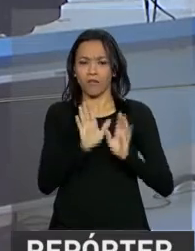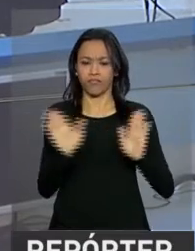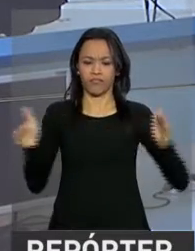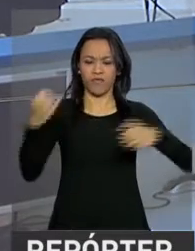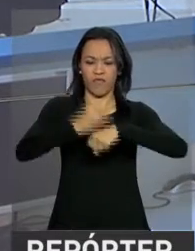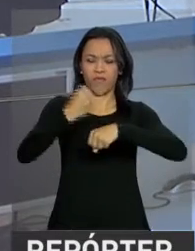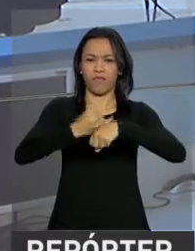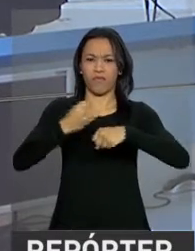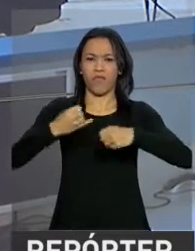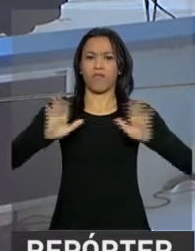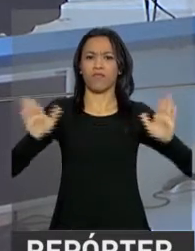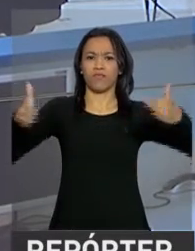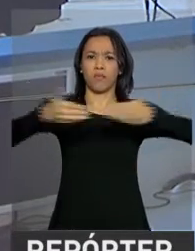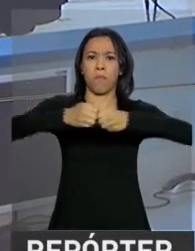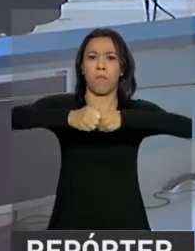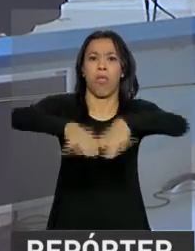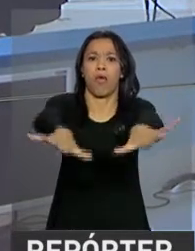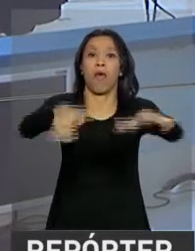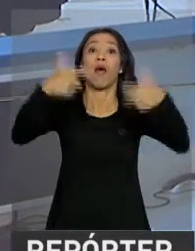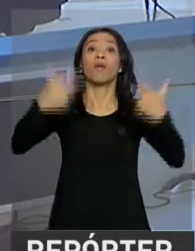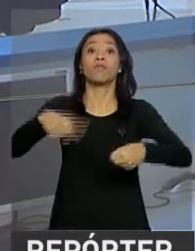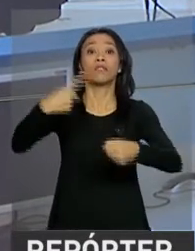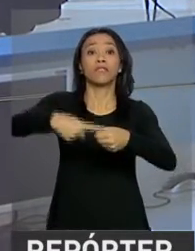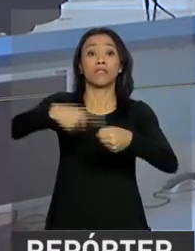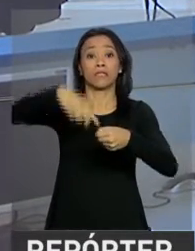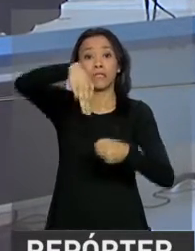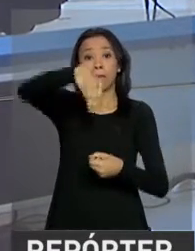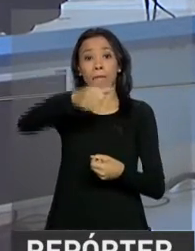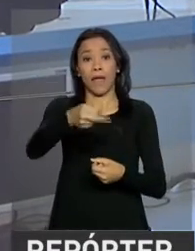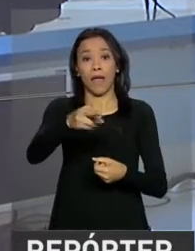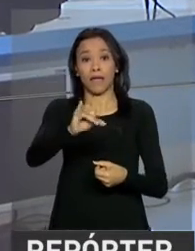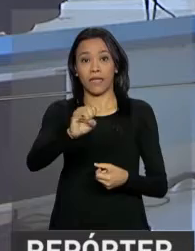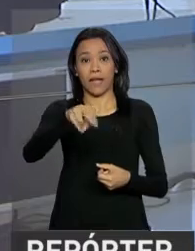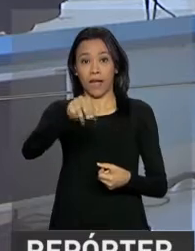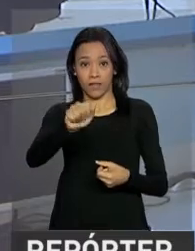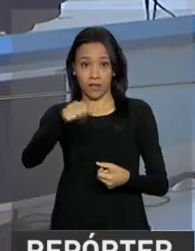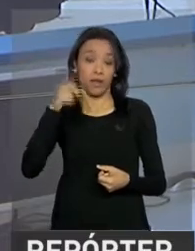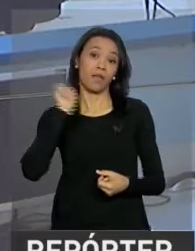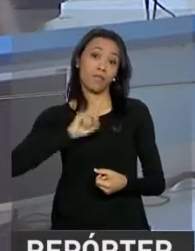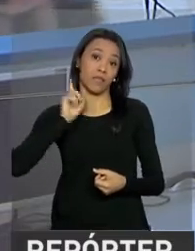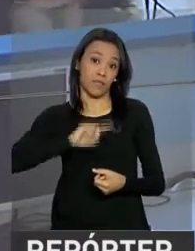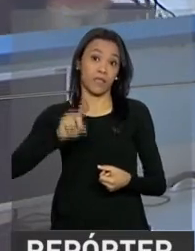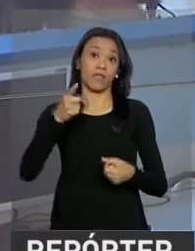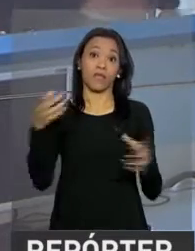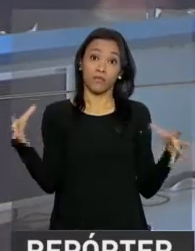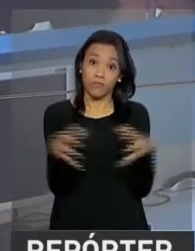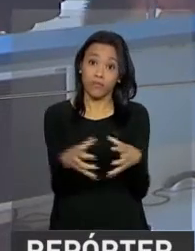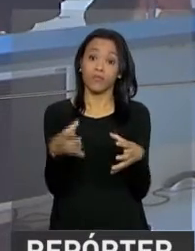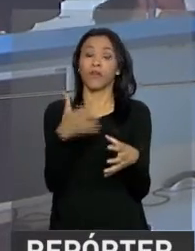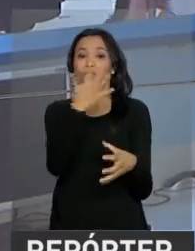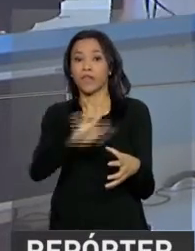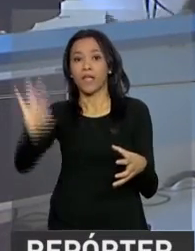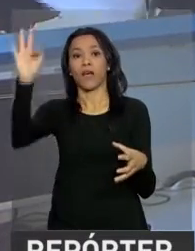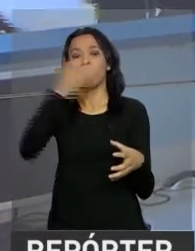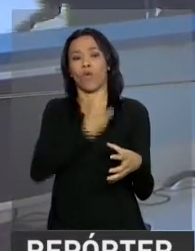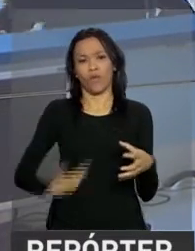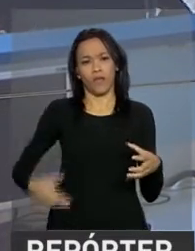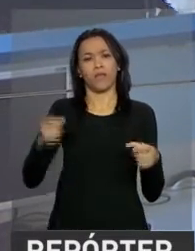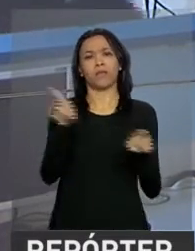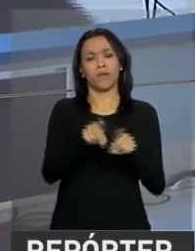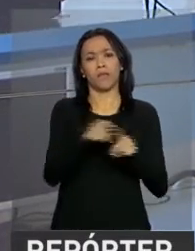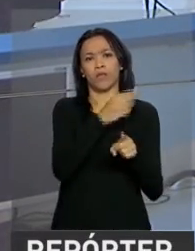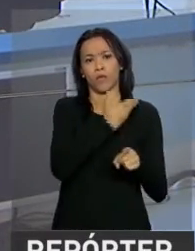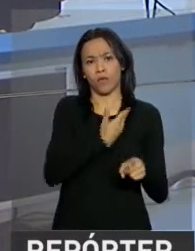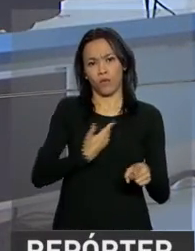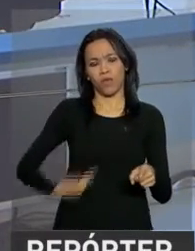barragem de fundão em mariana minas gerais o comitê é formado por representantes do governo federal dos governos de minas gerais e espírito santo